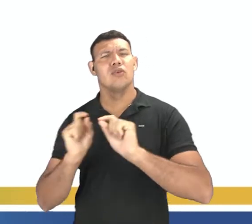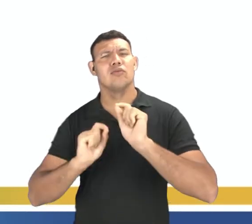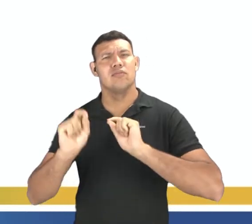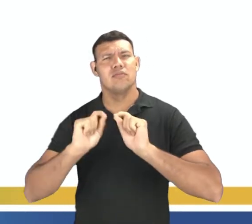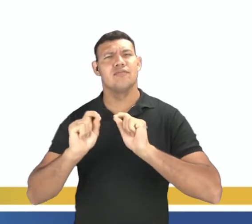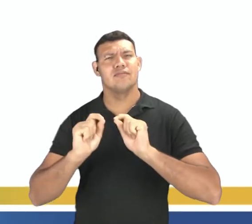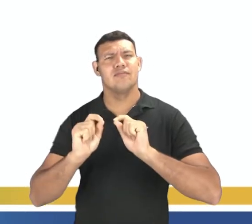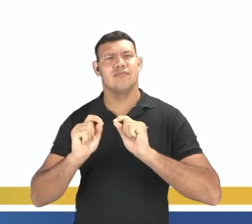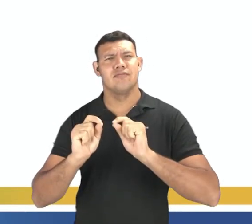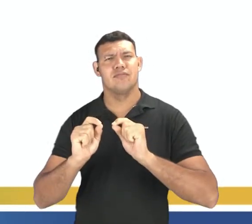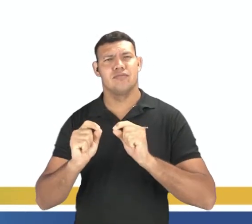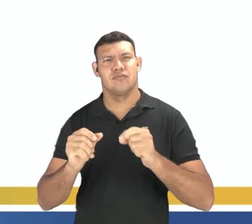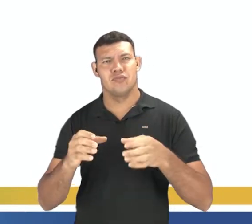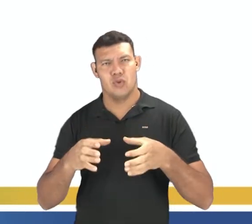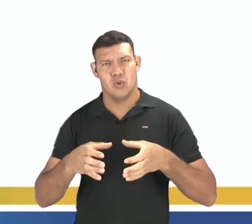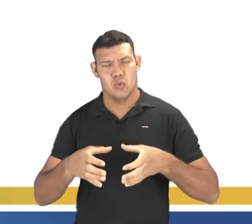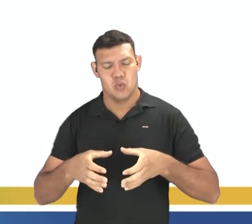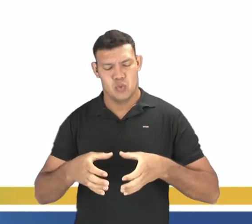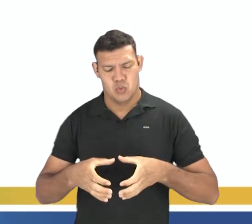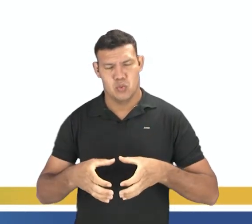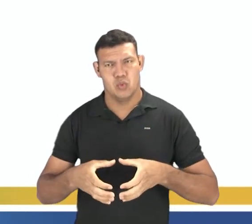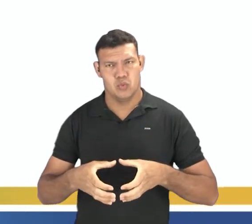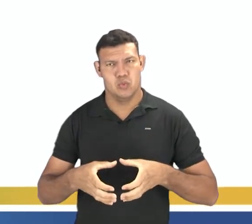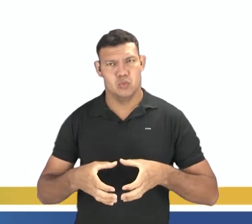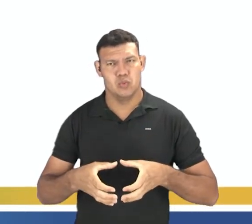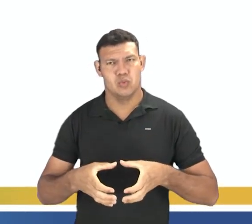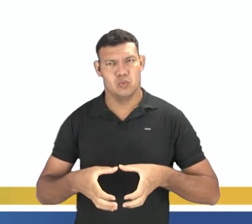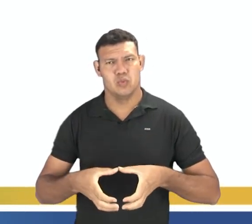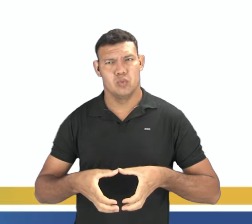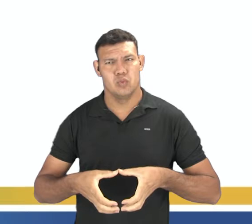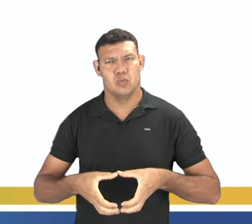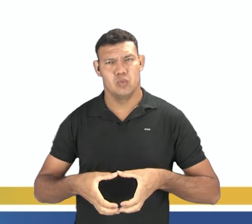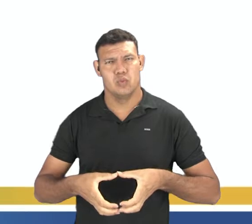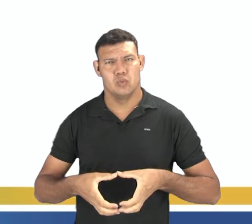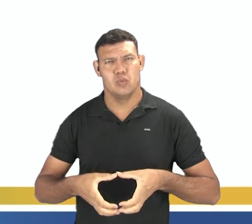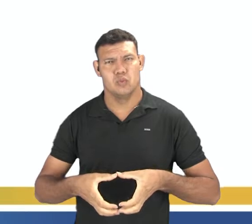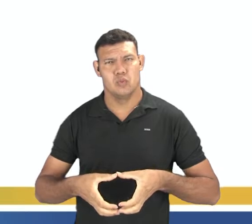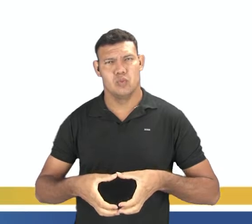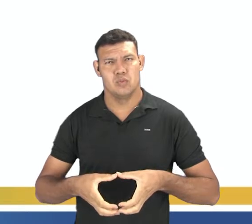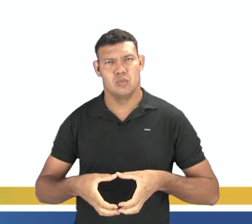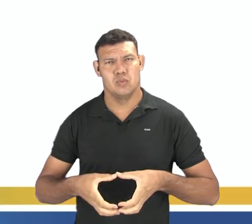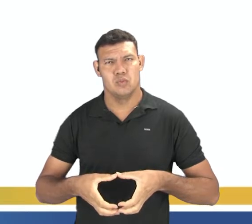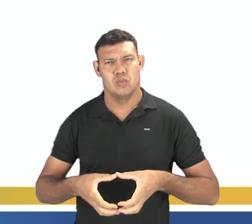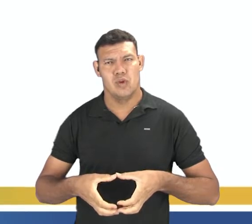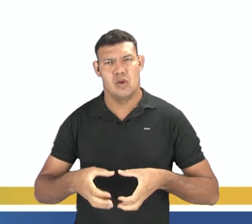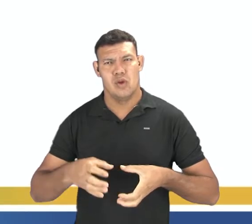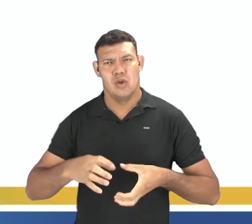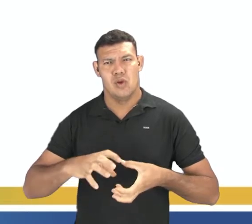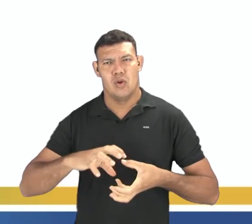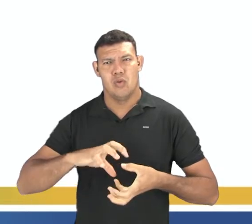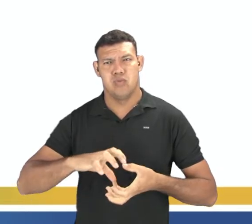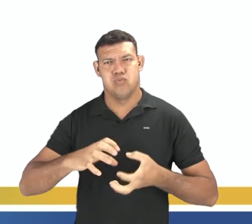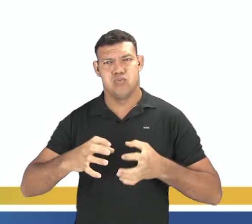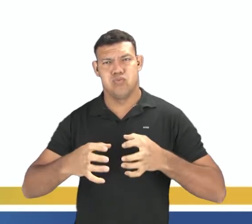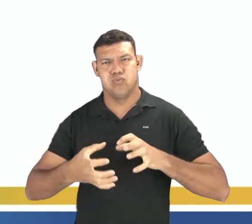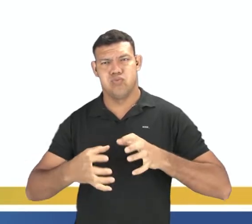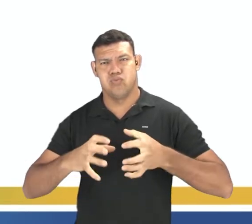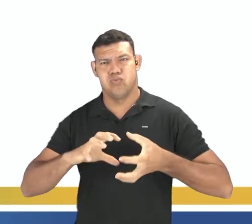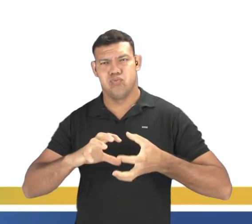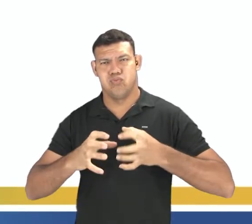é um maciço celular originado entre o terceiro e o quarto dia, após a